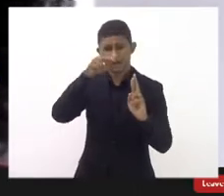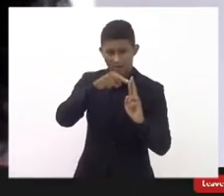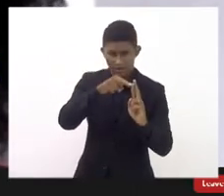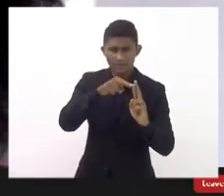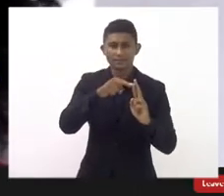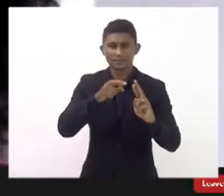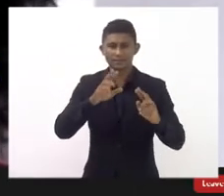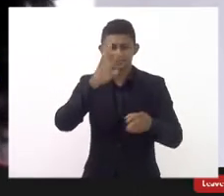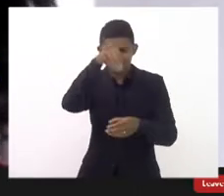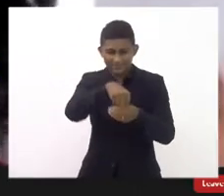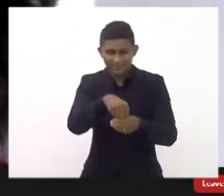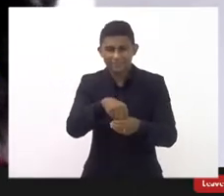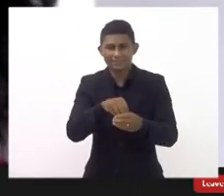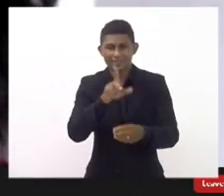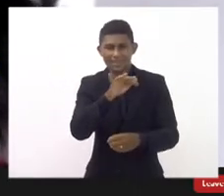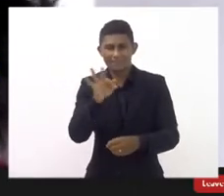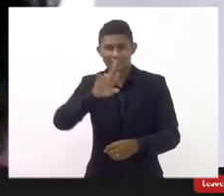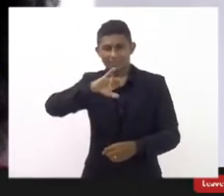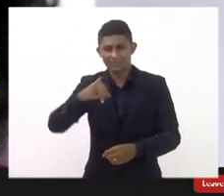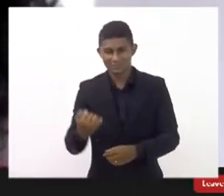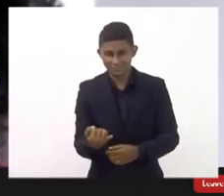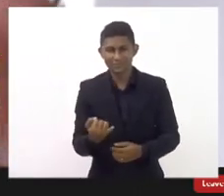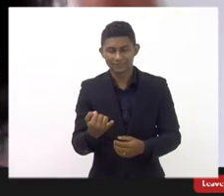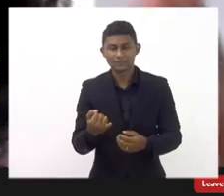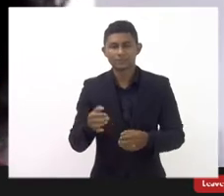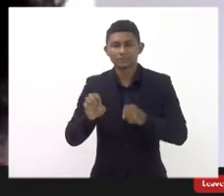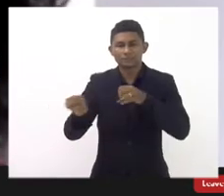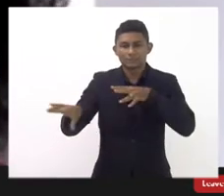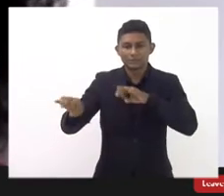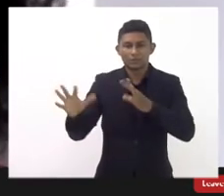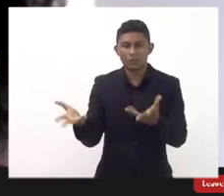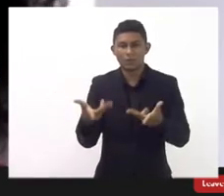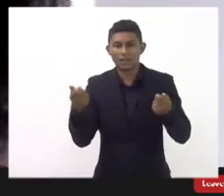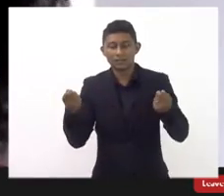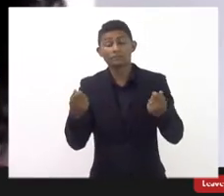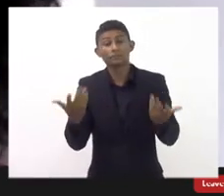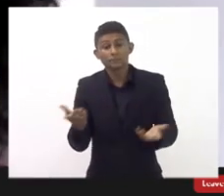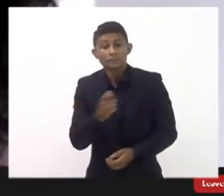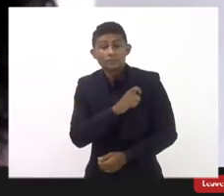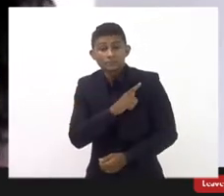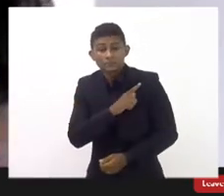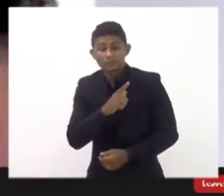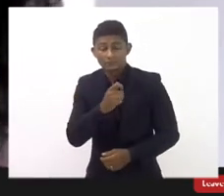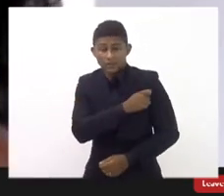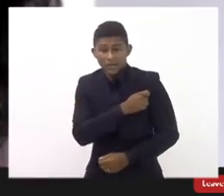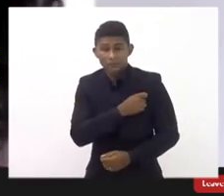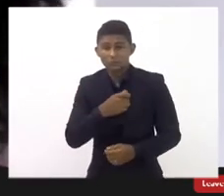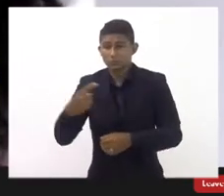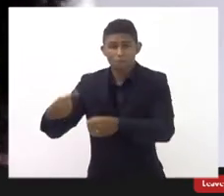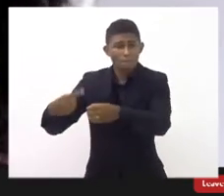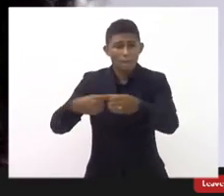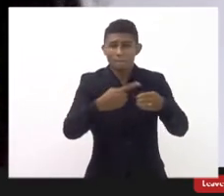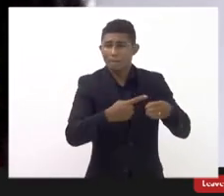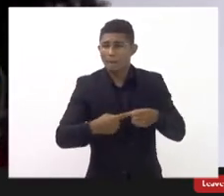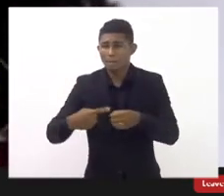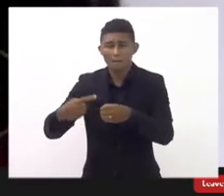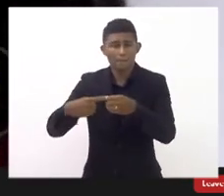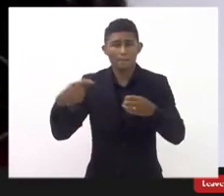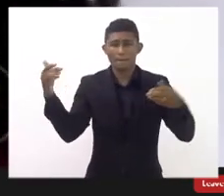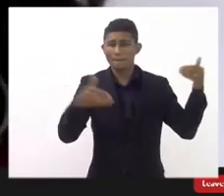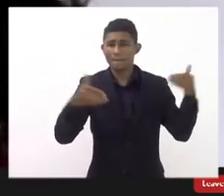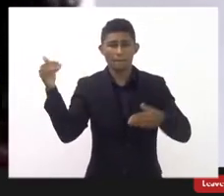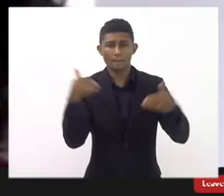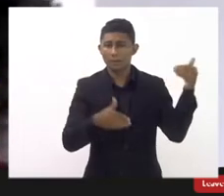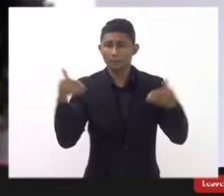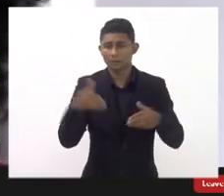de qualidade e também pela localização do campus, a gente acaba recebendo estudantes de muitos municípios, né, de municípios diferentes. E mesmo